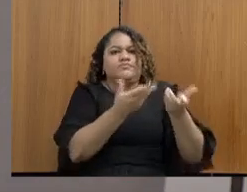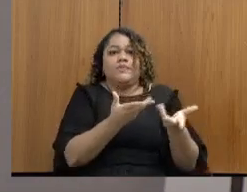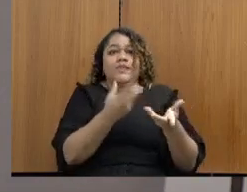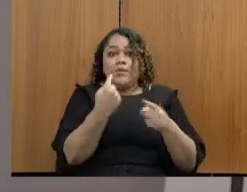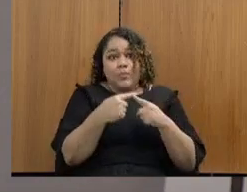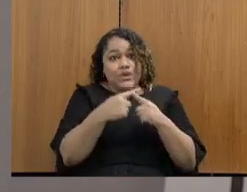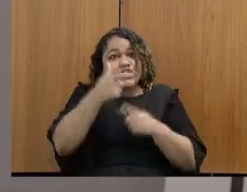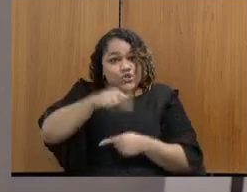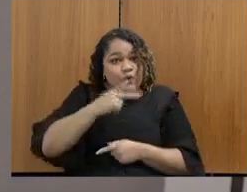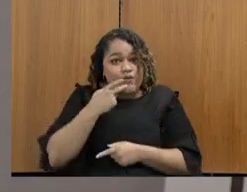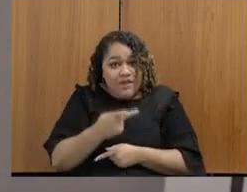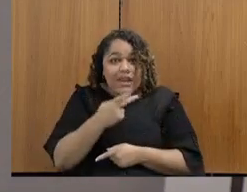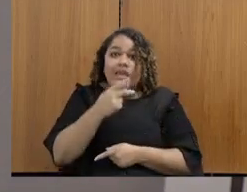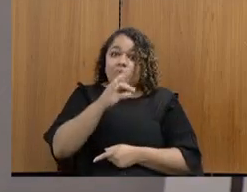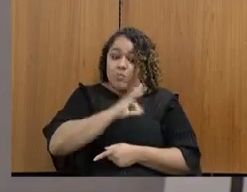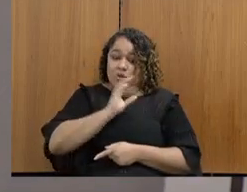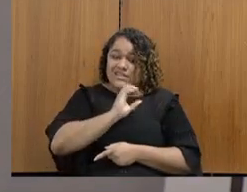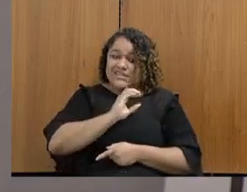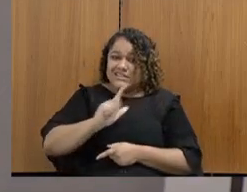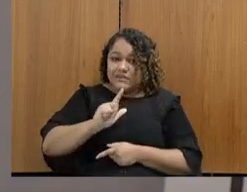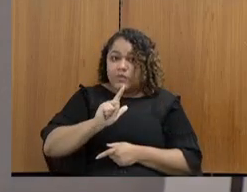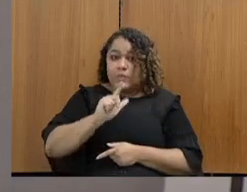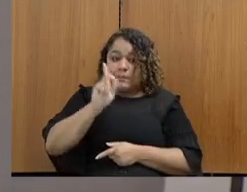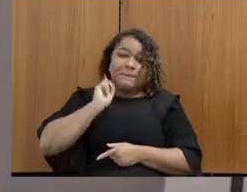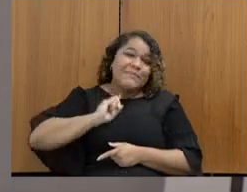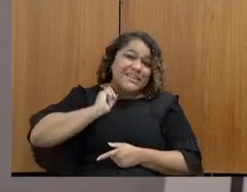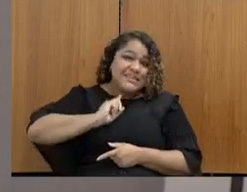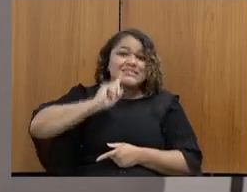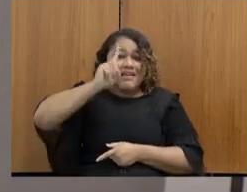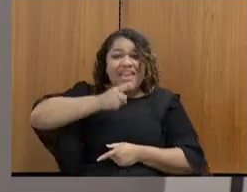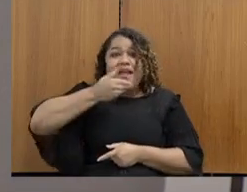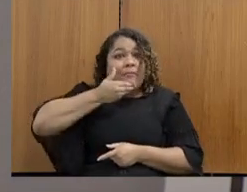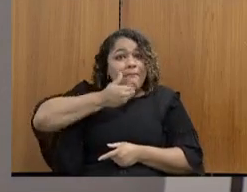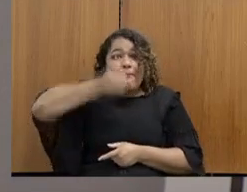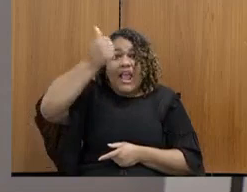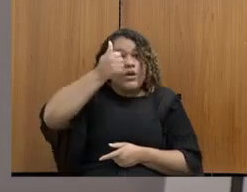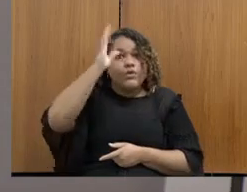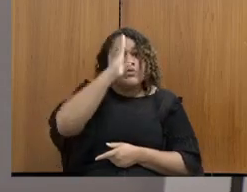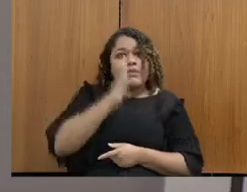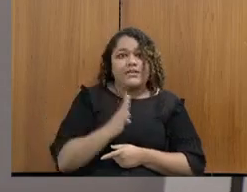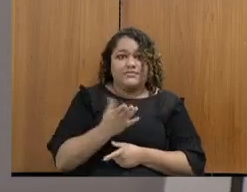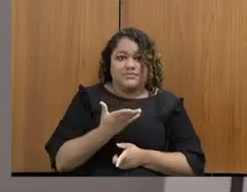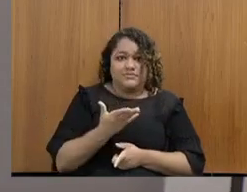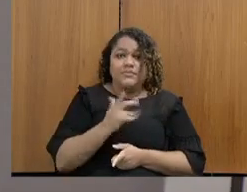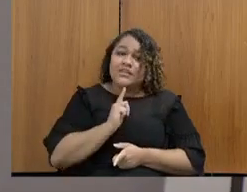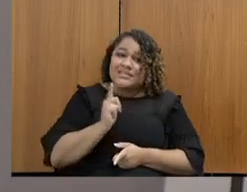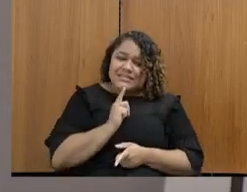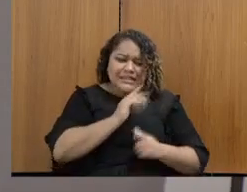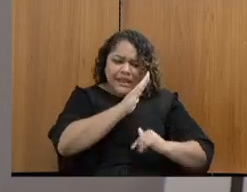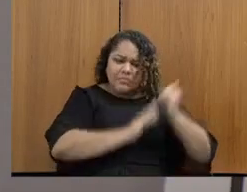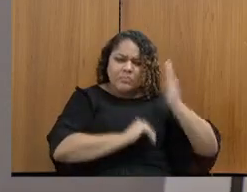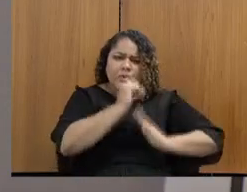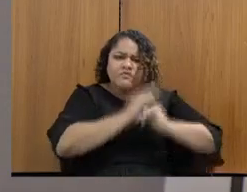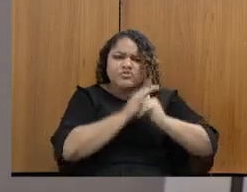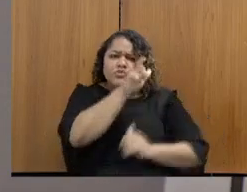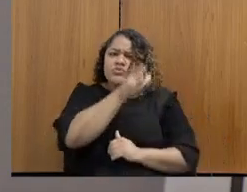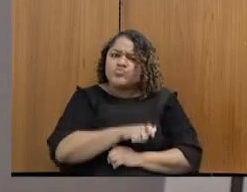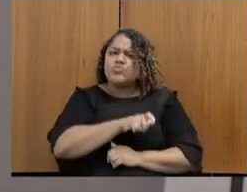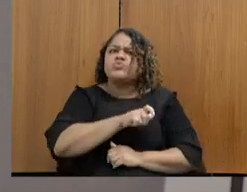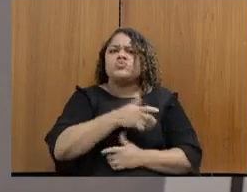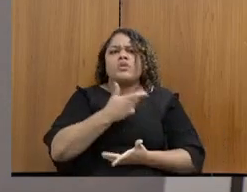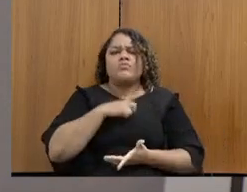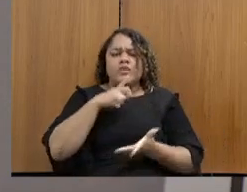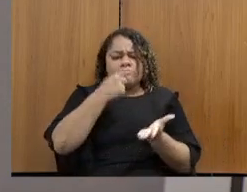né que nós tenhamos é Como já disse é profissionais extremamente compromissados que fazem